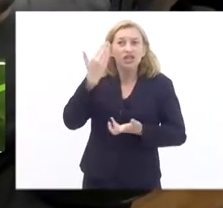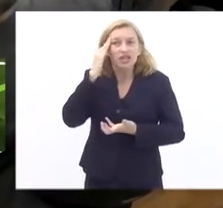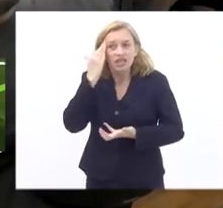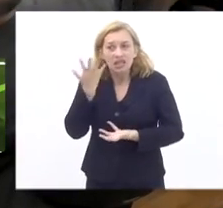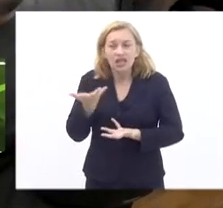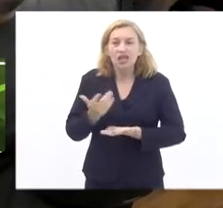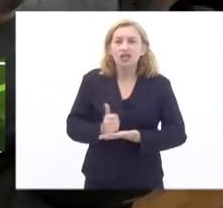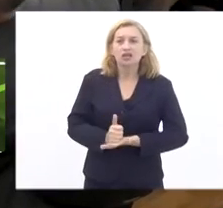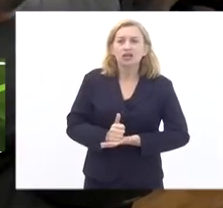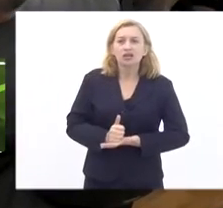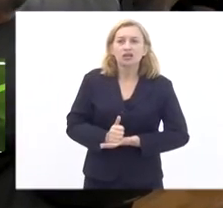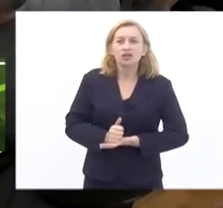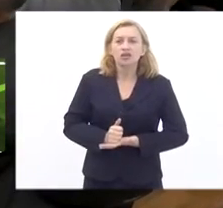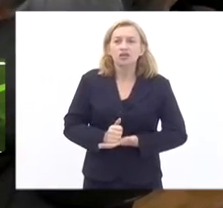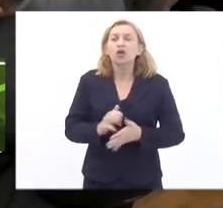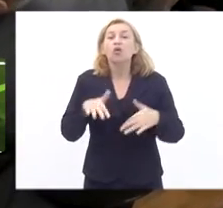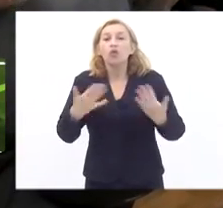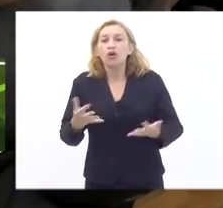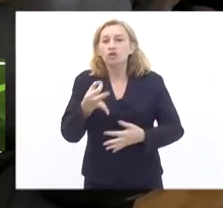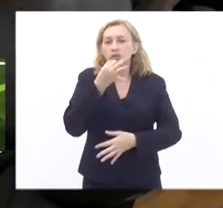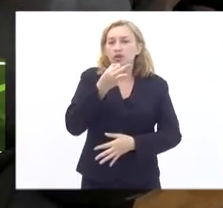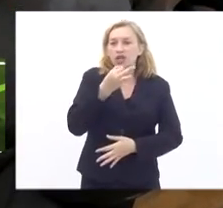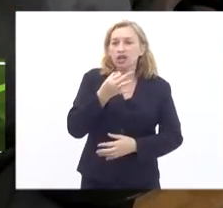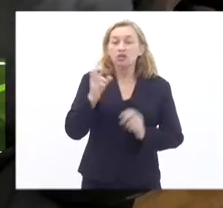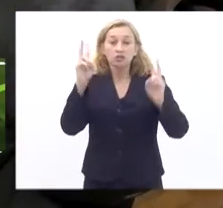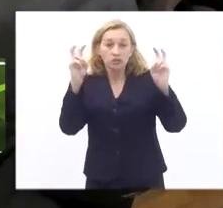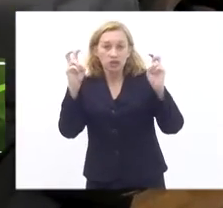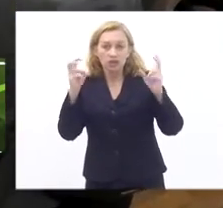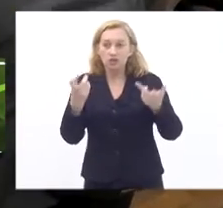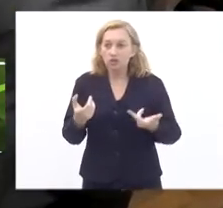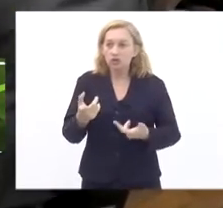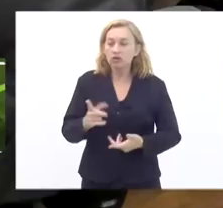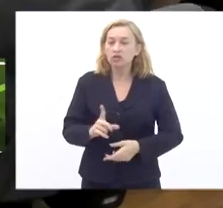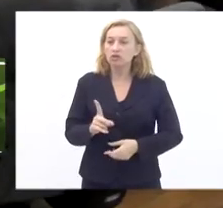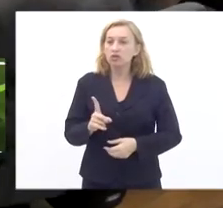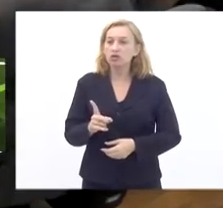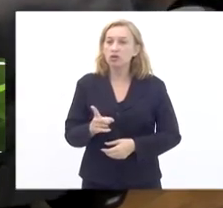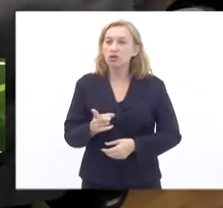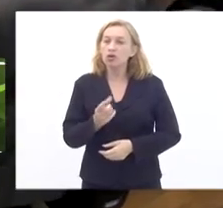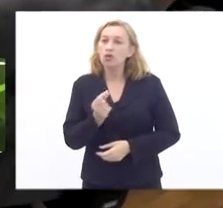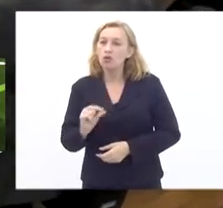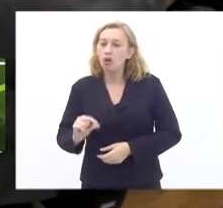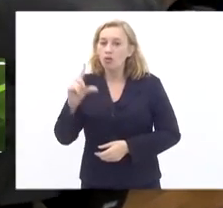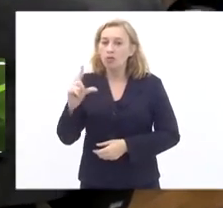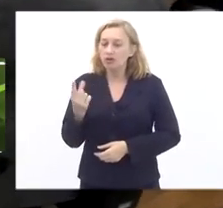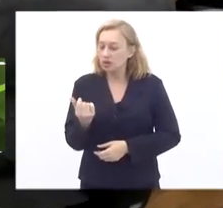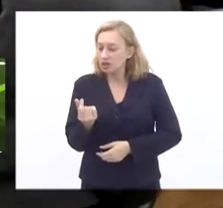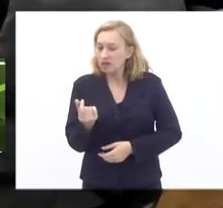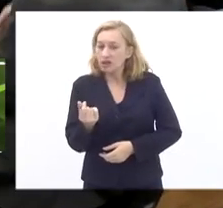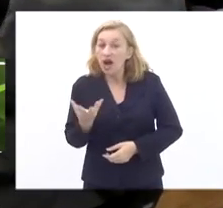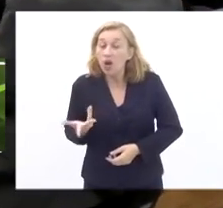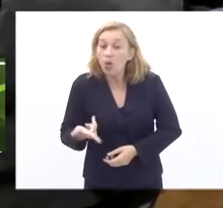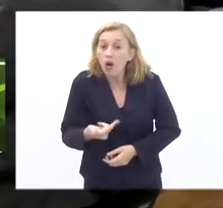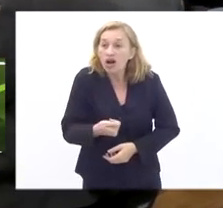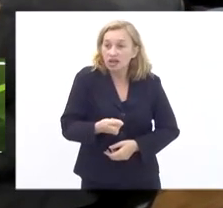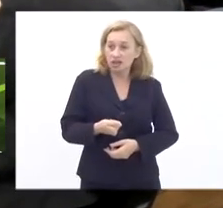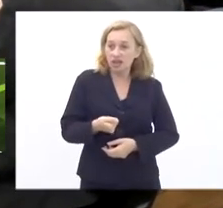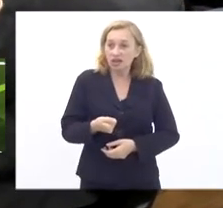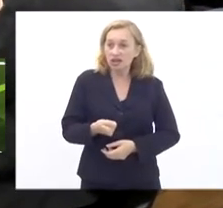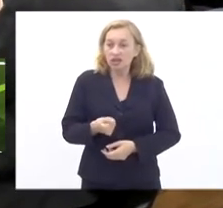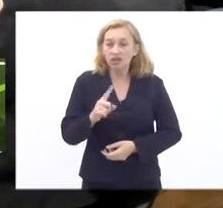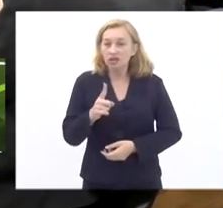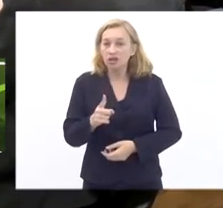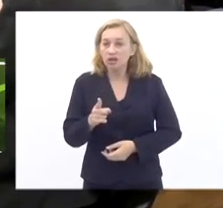da concessionária, qual é a sua posição em relação à questão não só do aumento da tarifa, como também da qualidade que não é